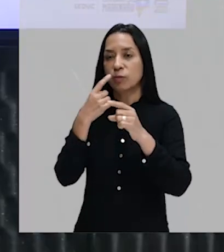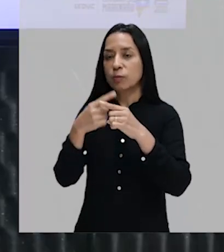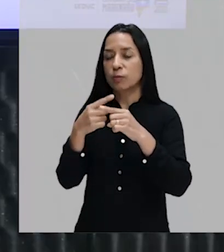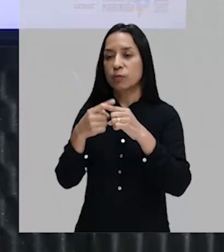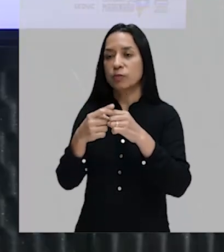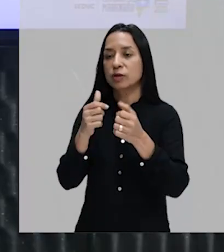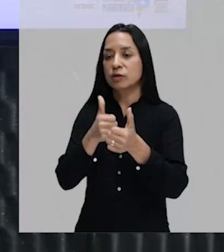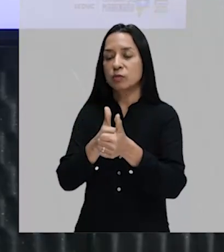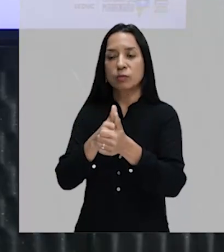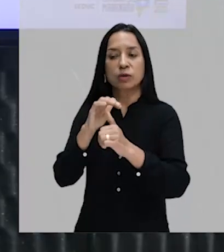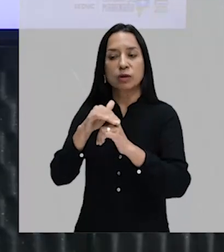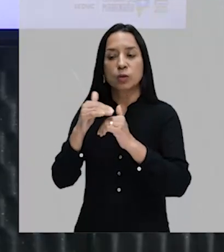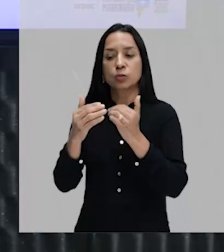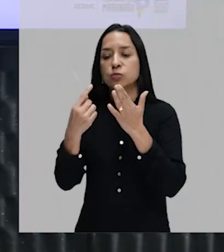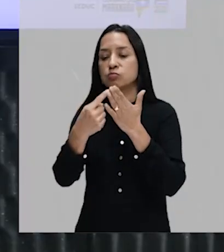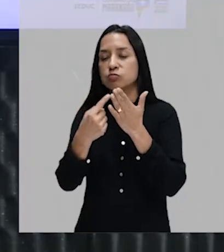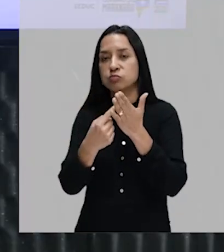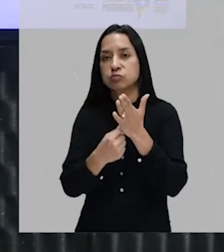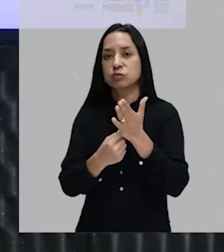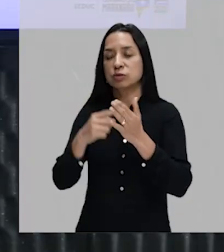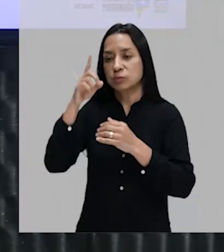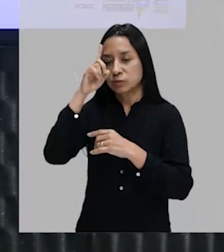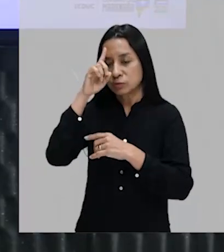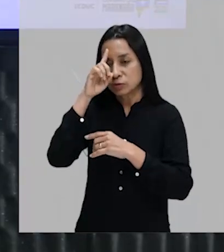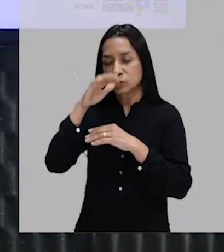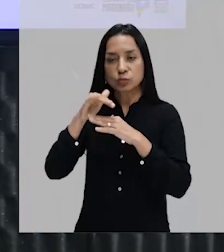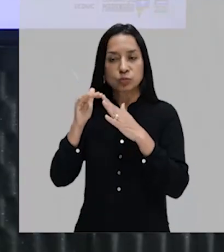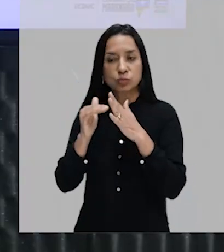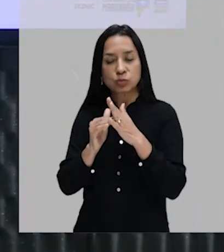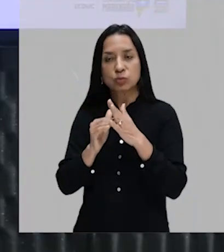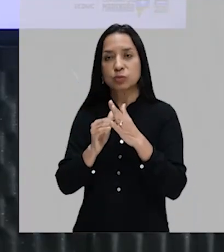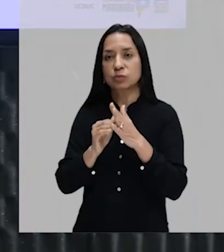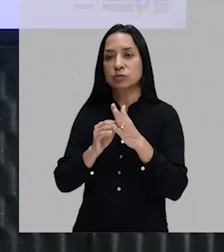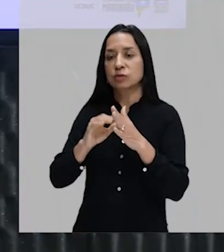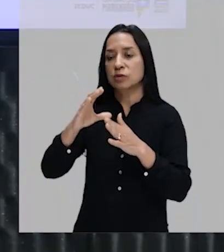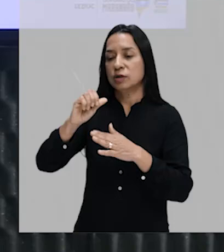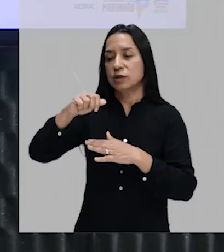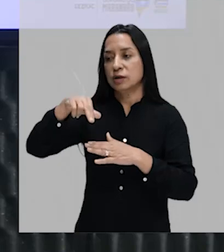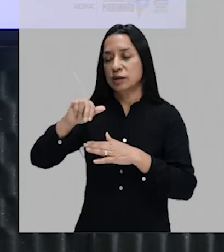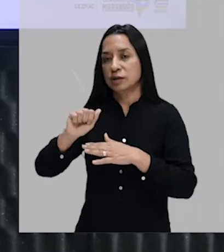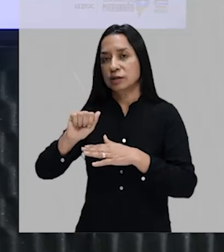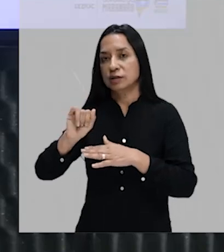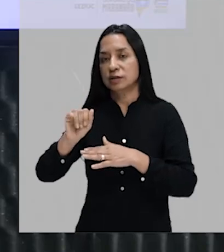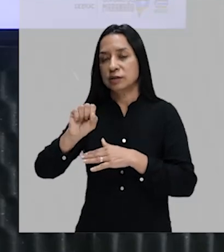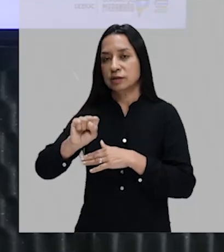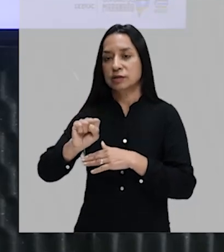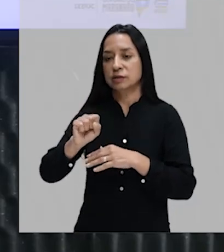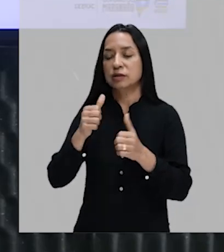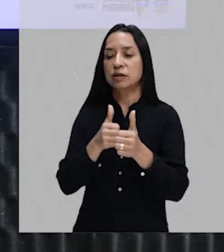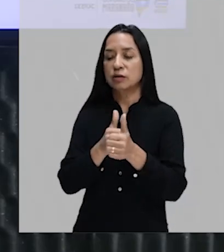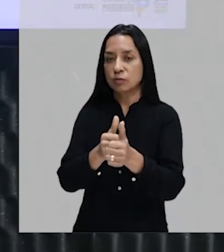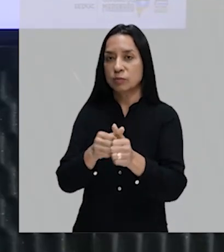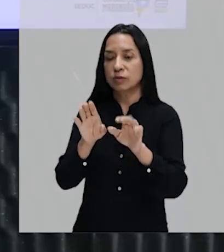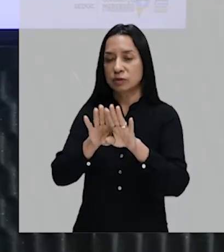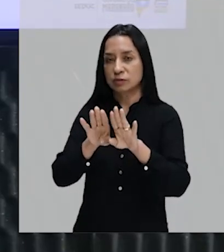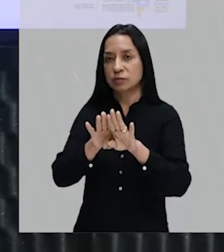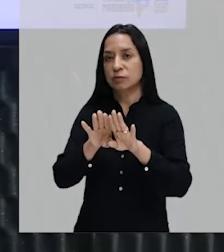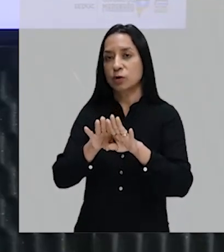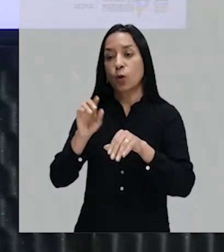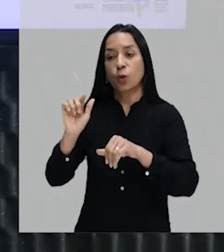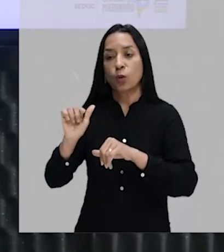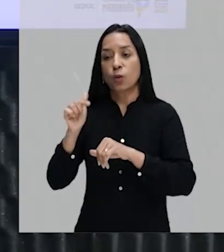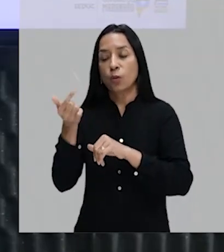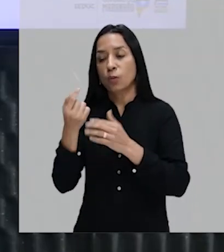acompanha toda a nossa programação diária de todos os nossos canais, tá? Vocês acompanham também o Tchalu e Pequeno,